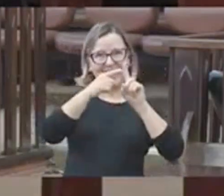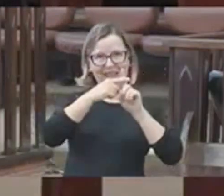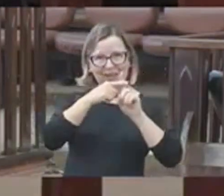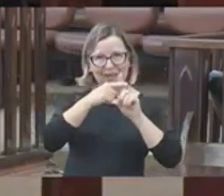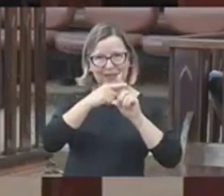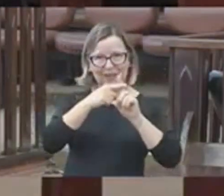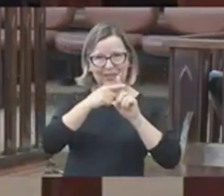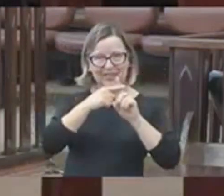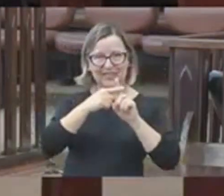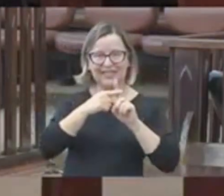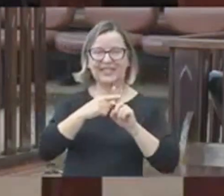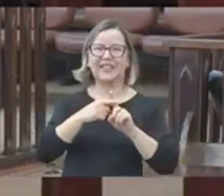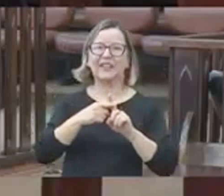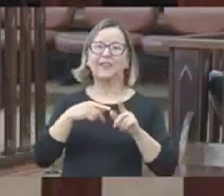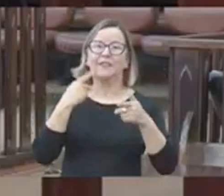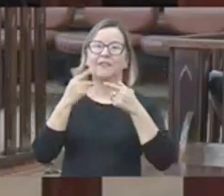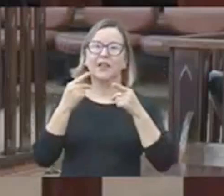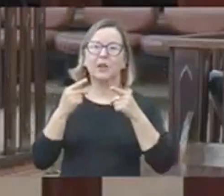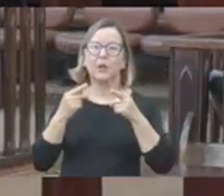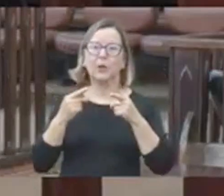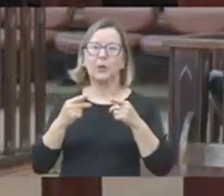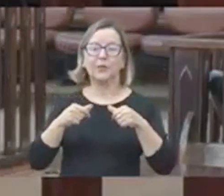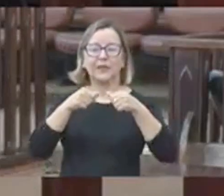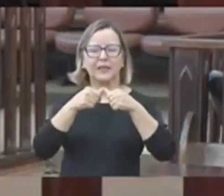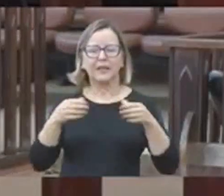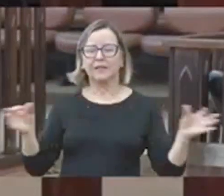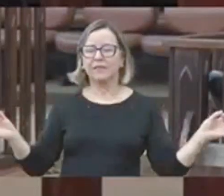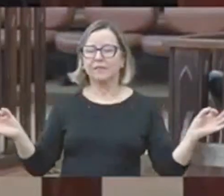cruz: está consumada a obra.